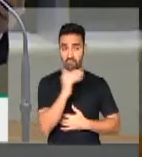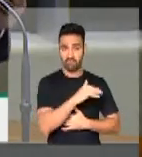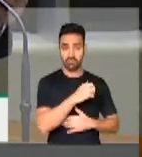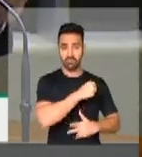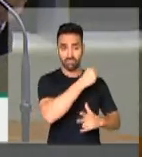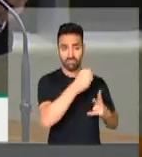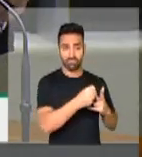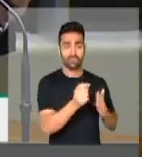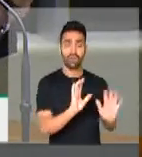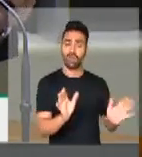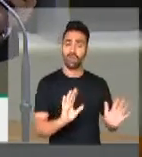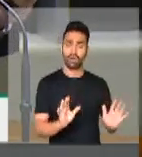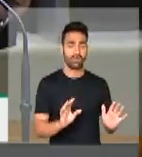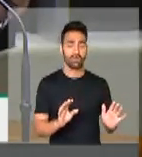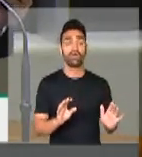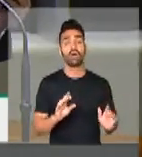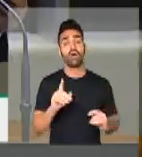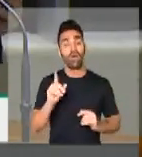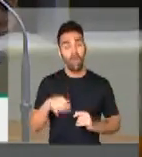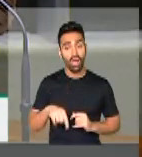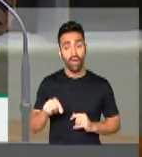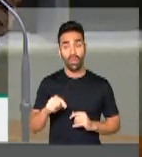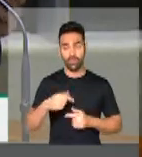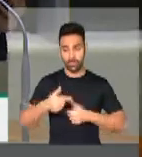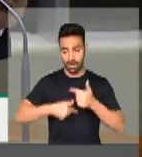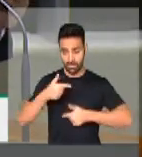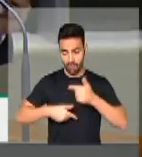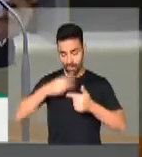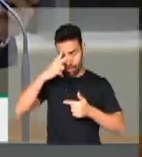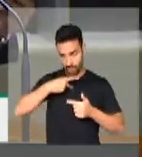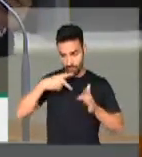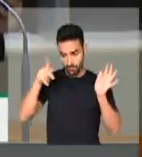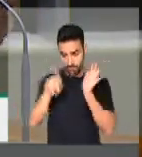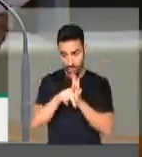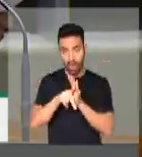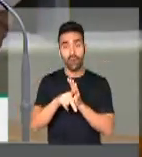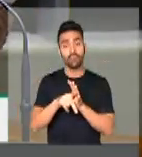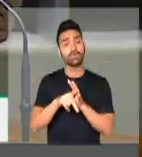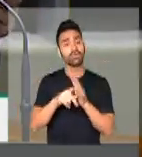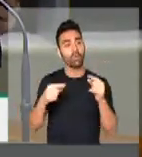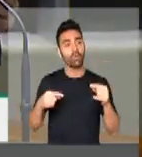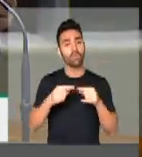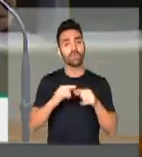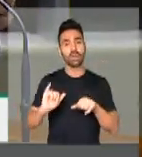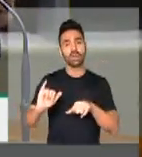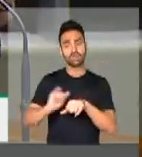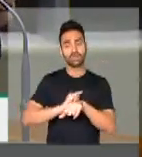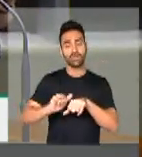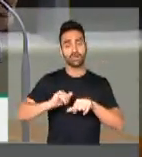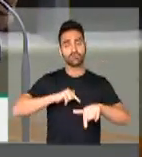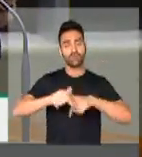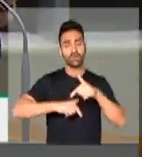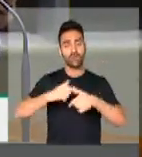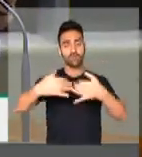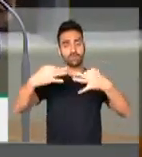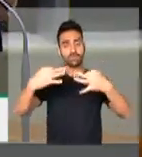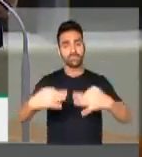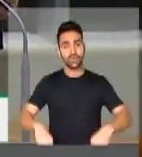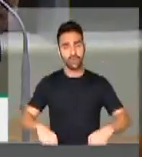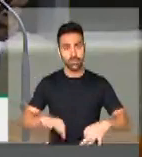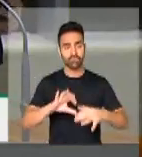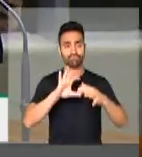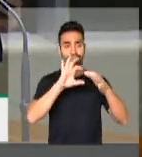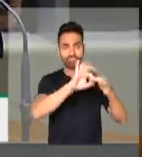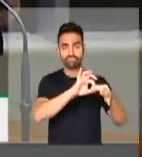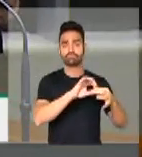viabilizar aquilo que é de fundamental importância, de importância estratégica. E por isso o